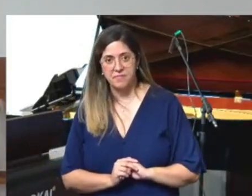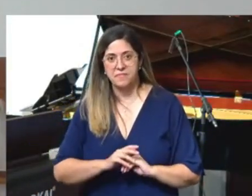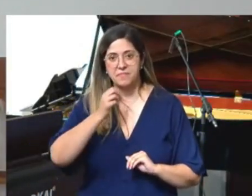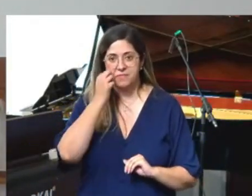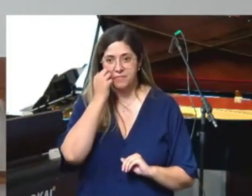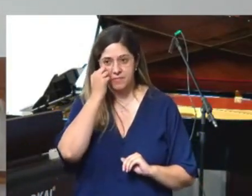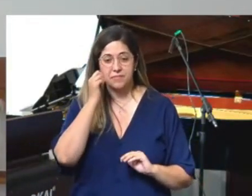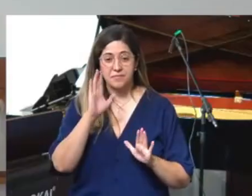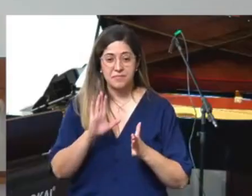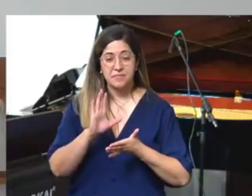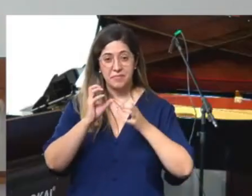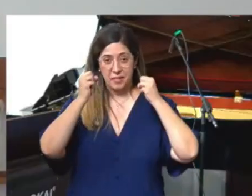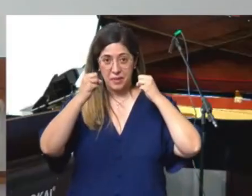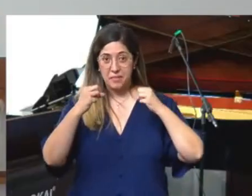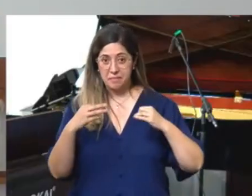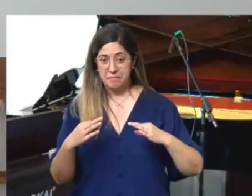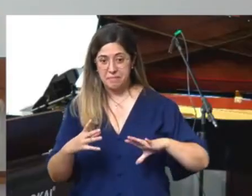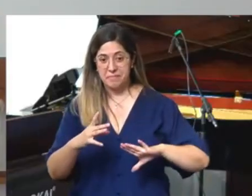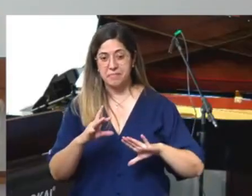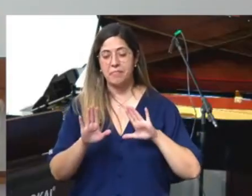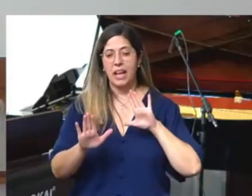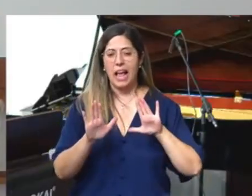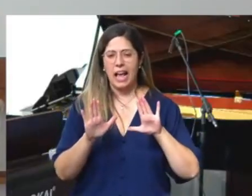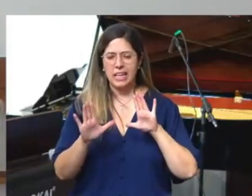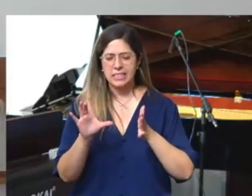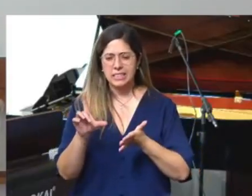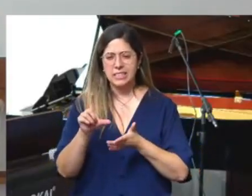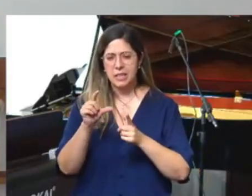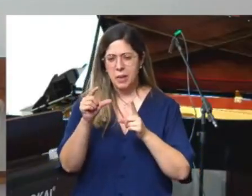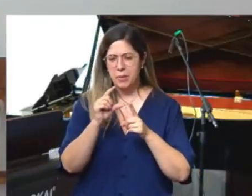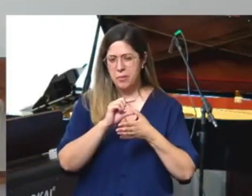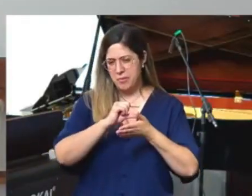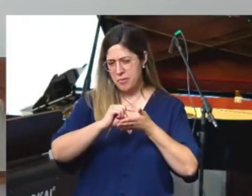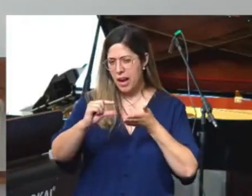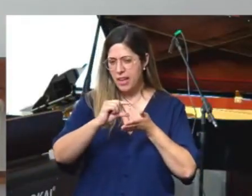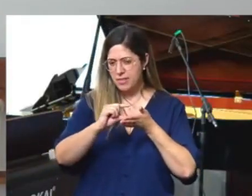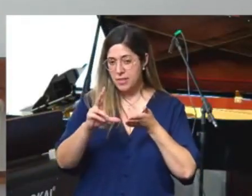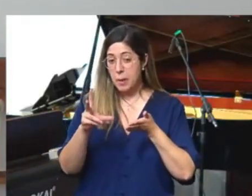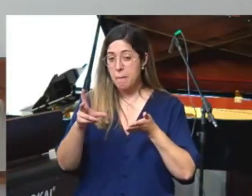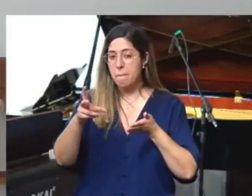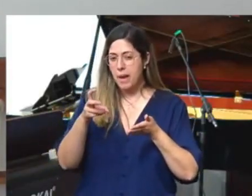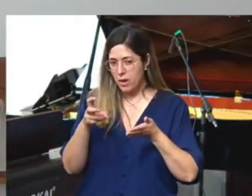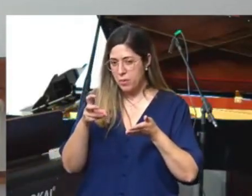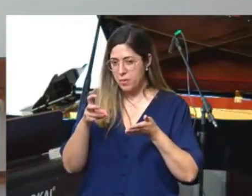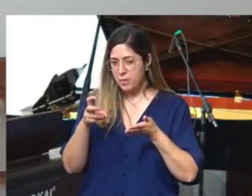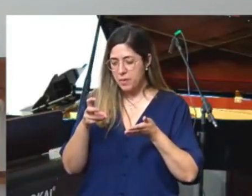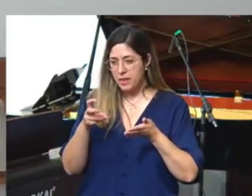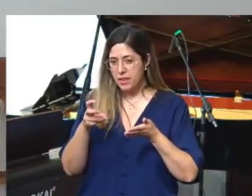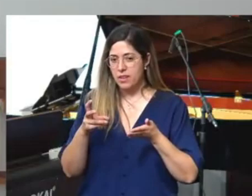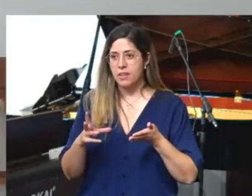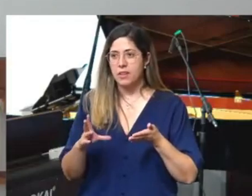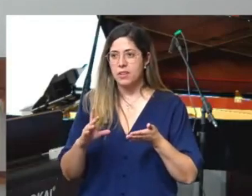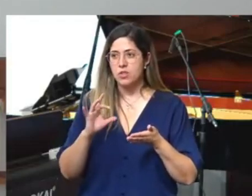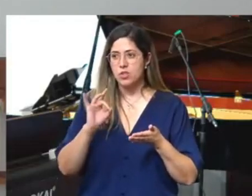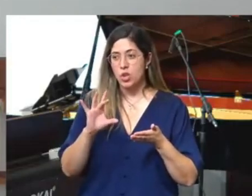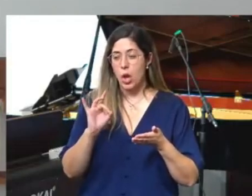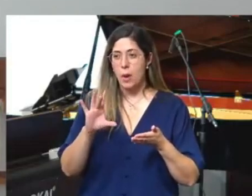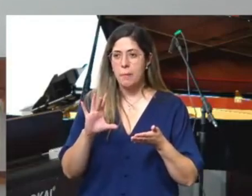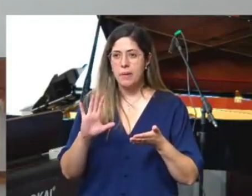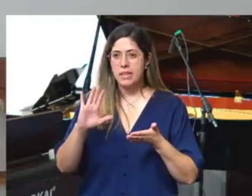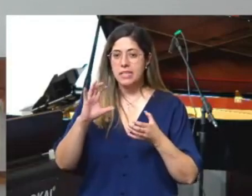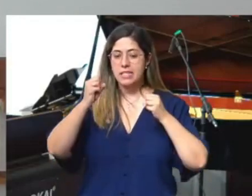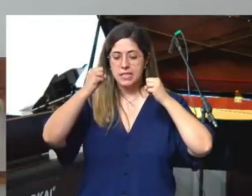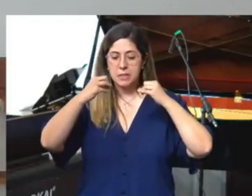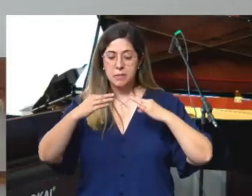errônea, equivocada, antibíblica, o universalismo, que prega